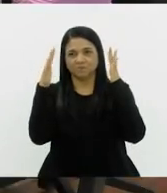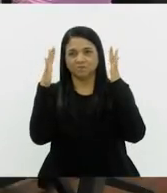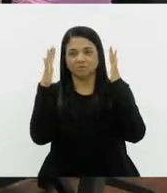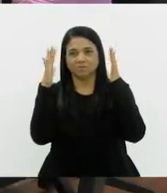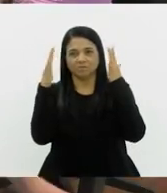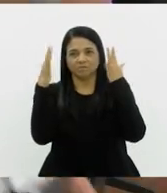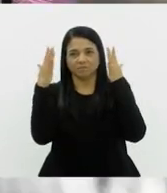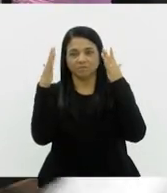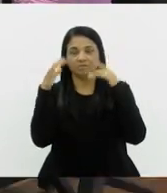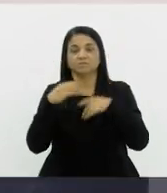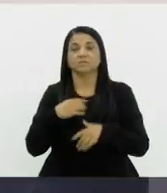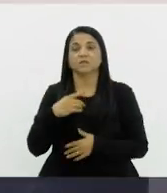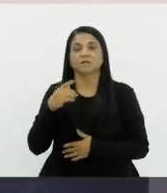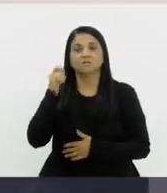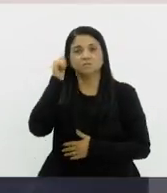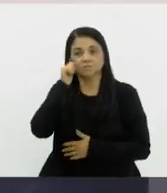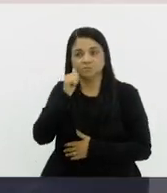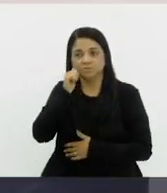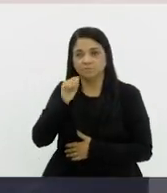Senhora Ana Luísa